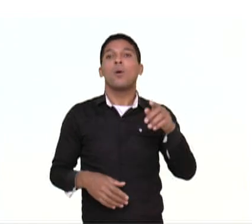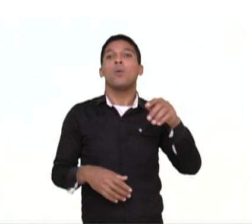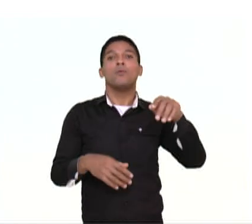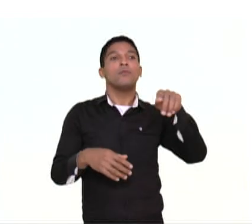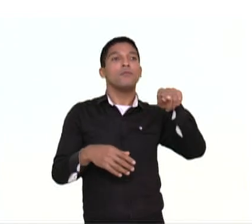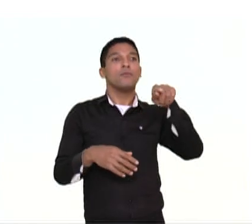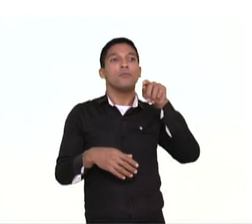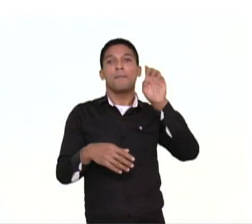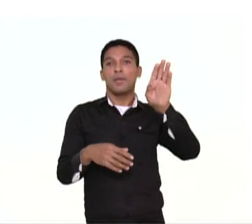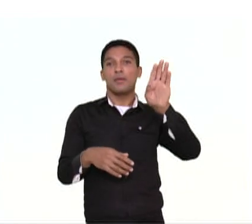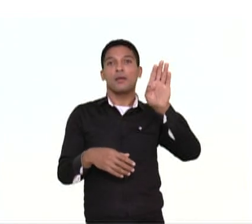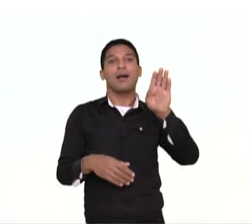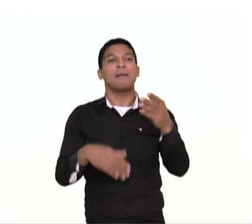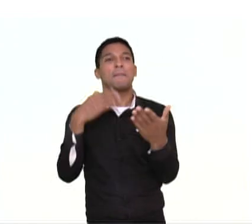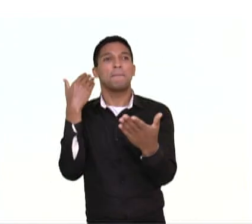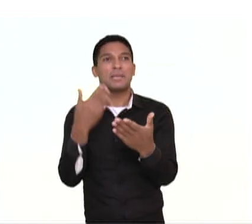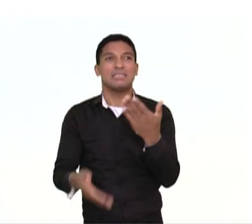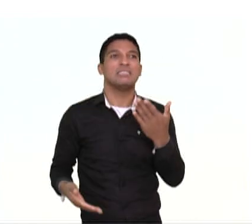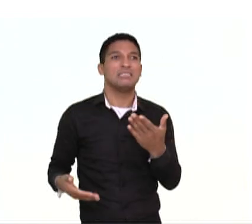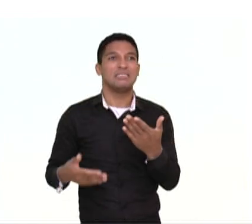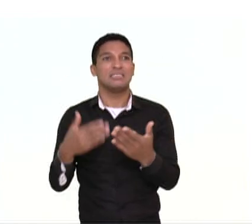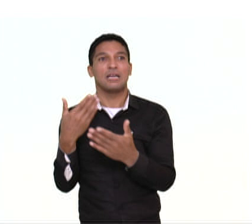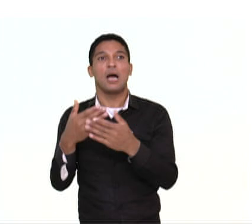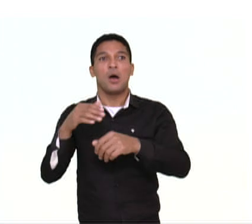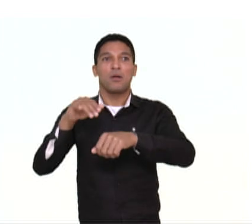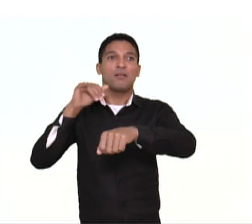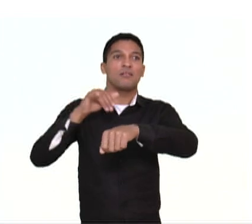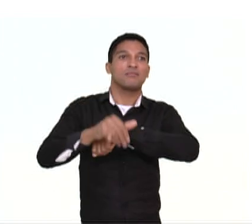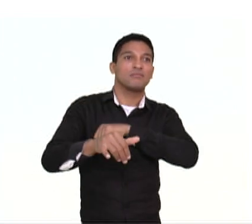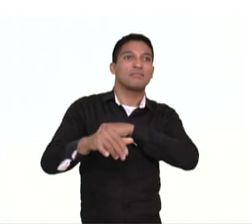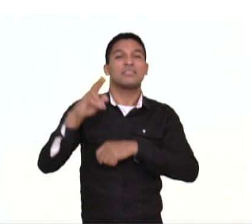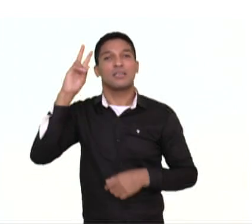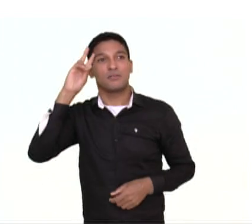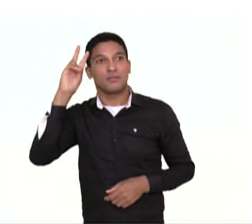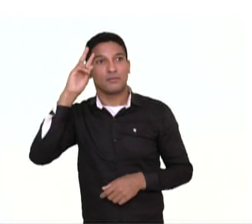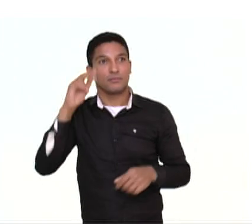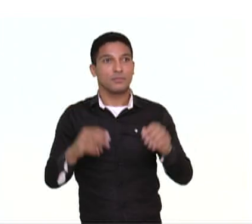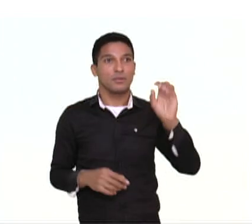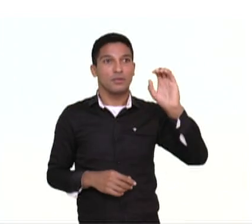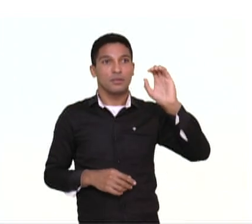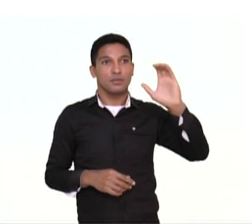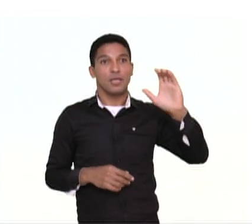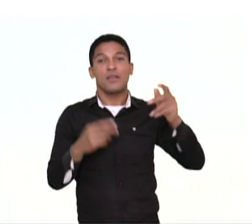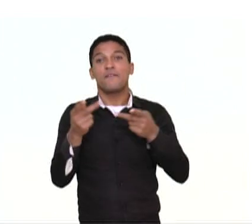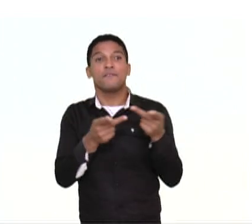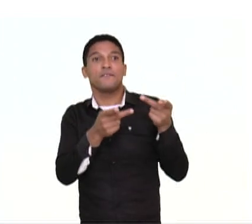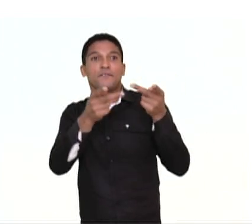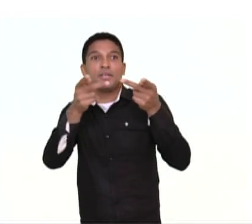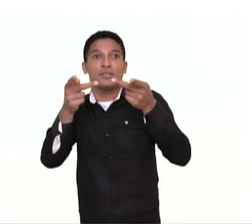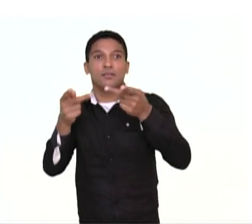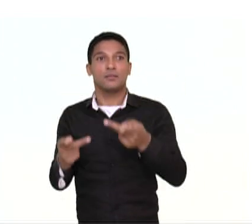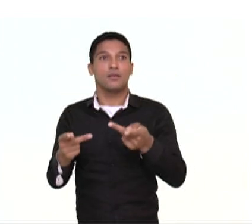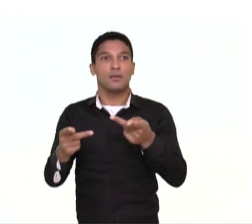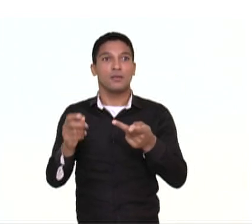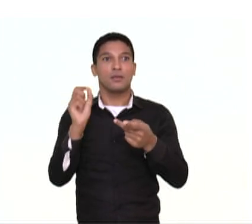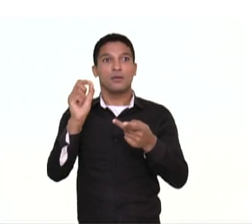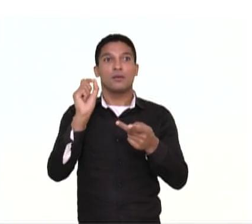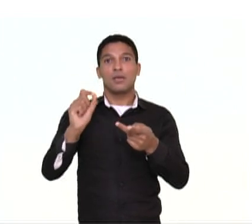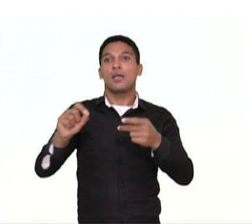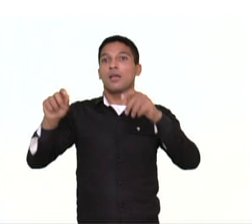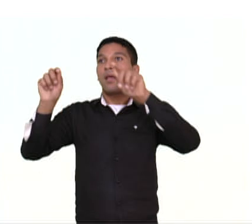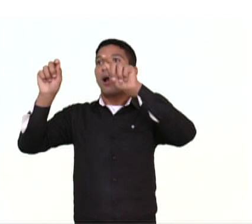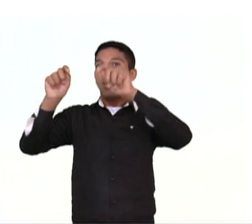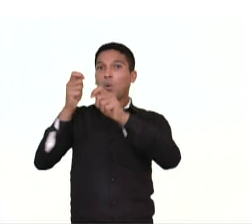D, discutimos um e outro caso inexplicável, beleza? Qual alternativa apresenta um problema de